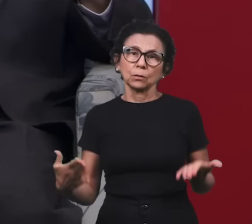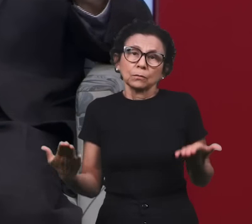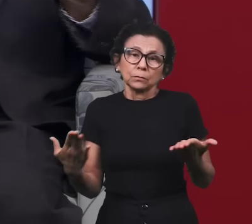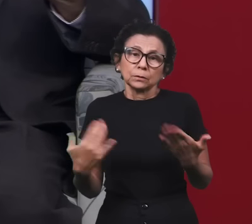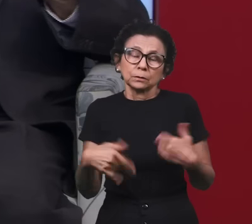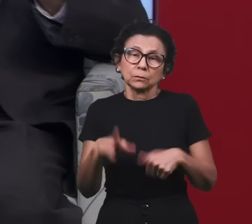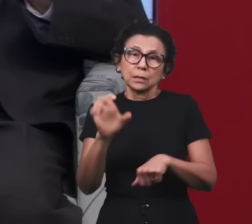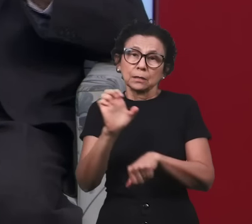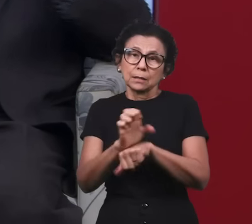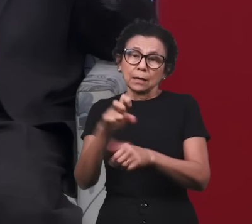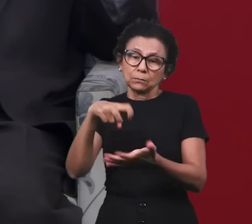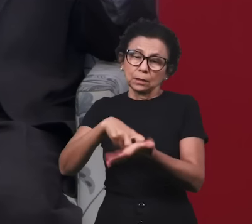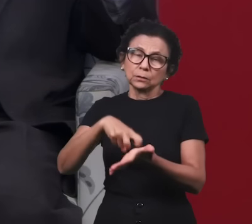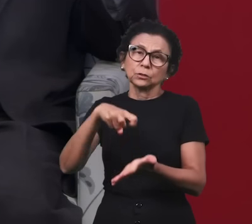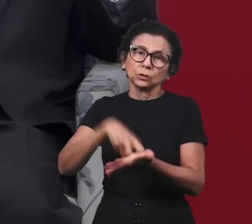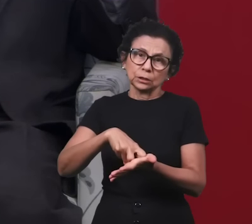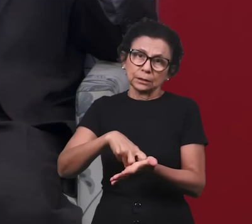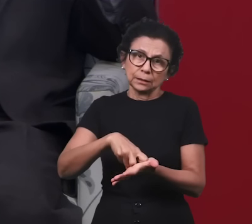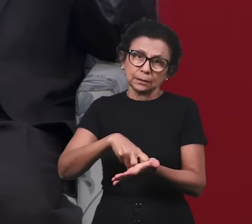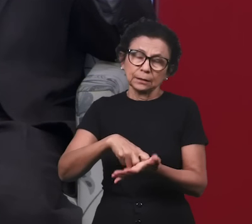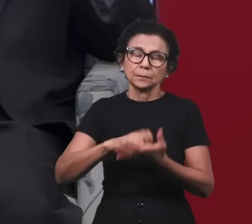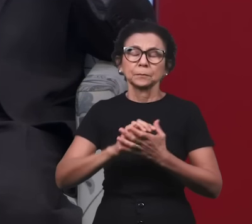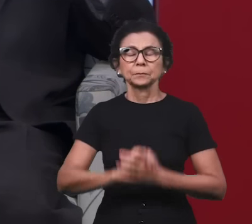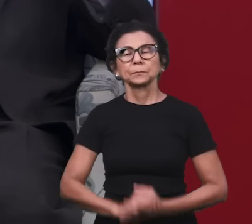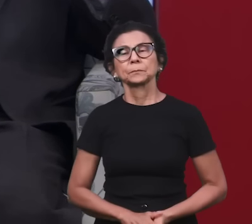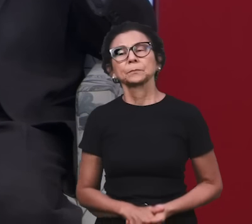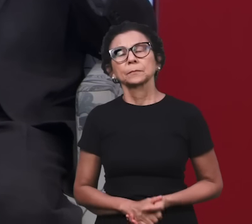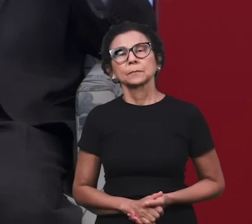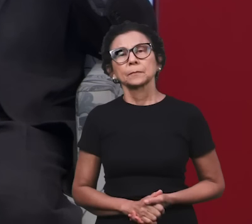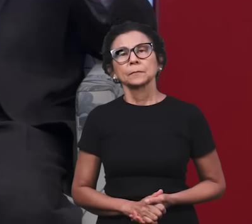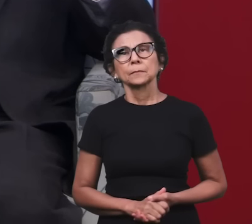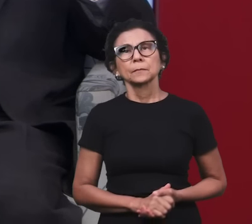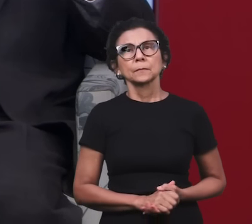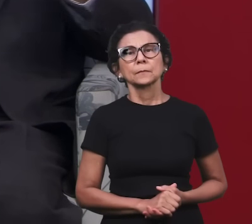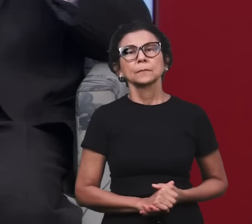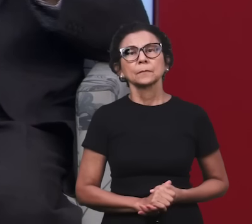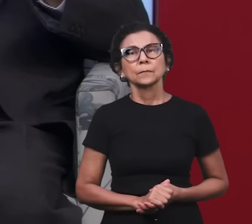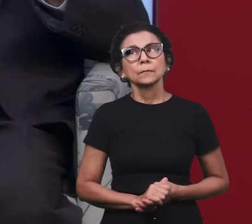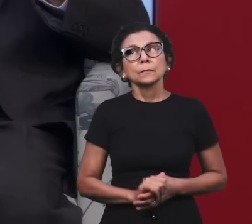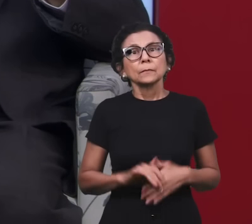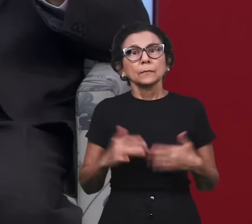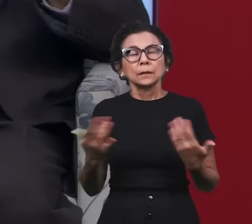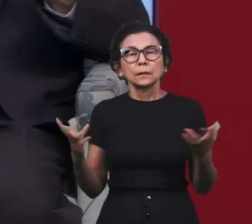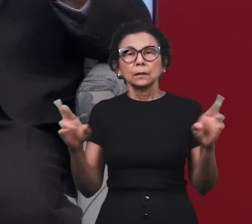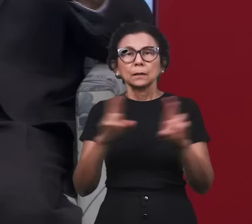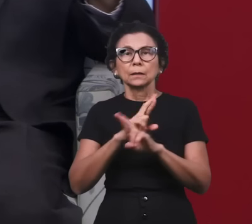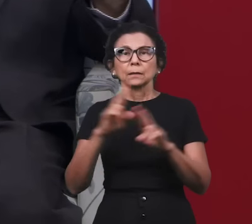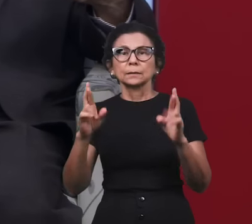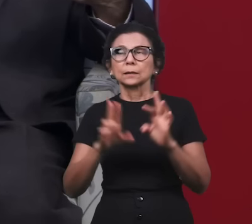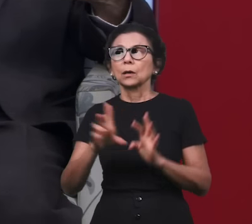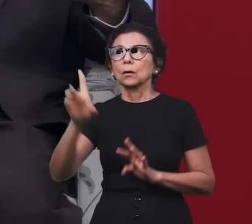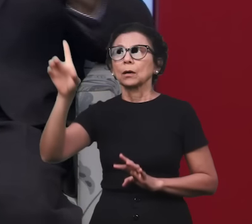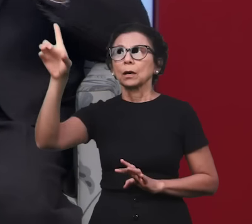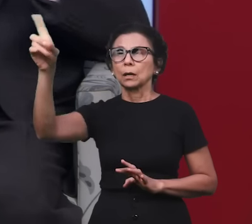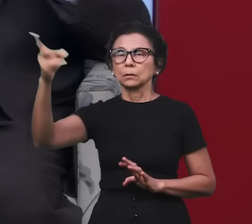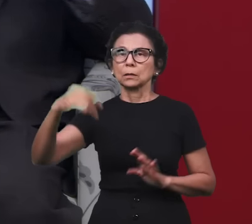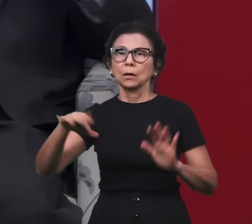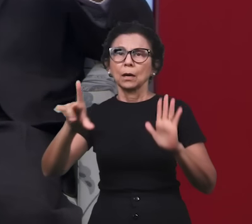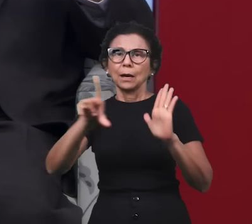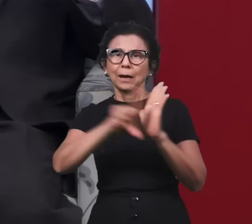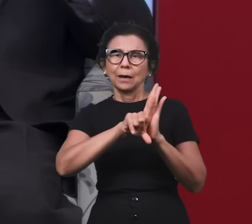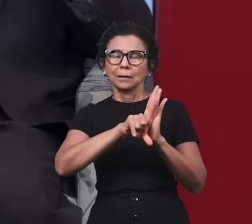punição. Com relação a Deus, transgredir a lei significava pecar e